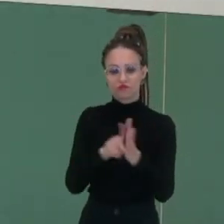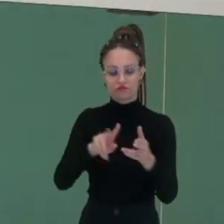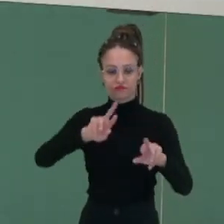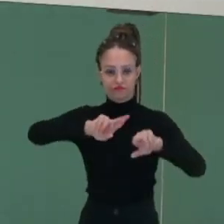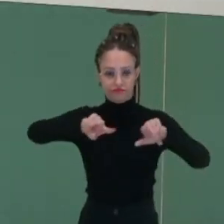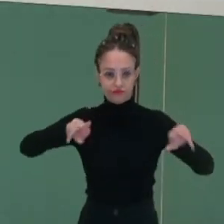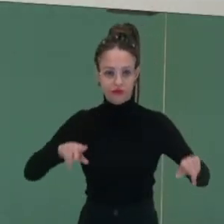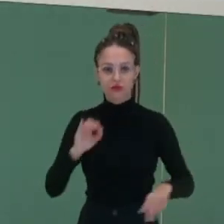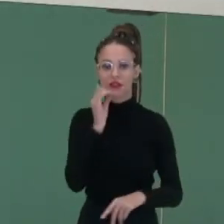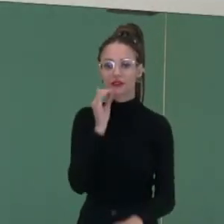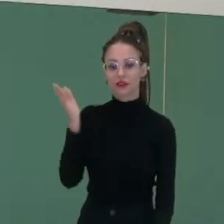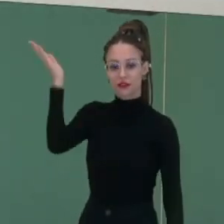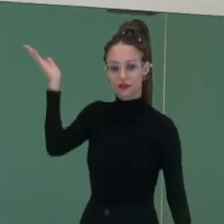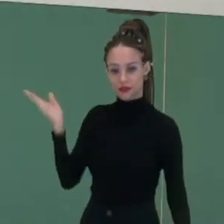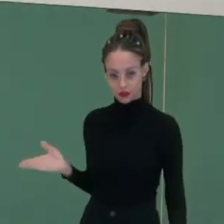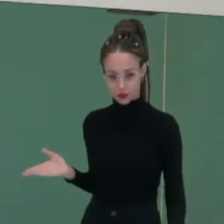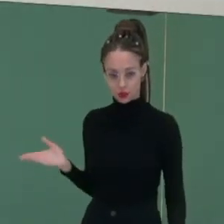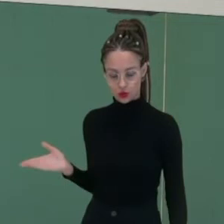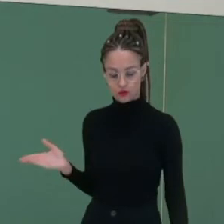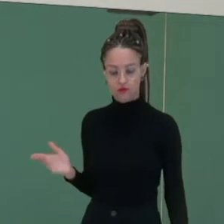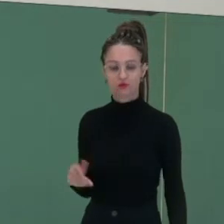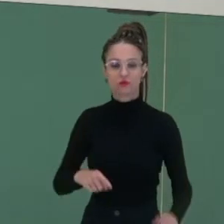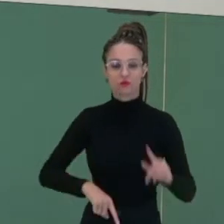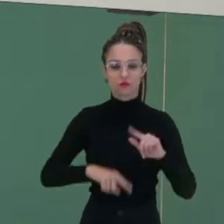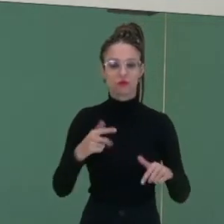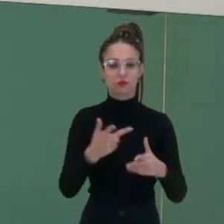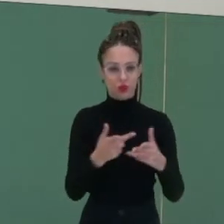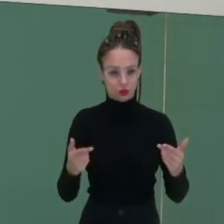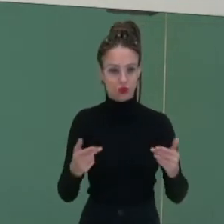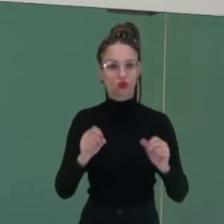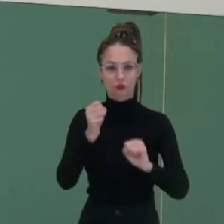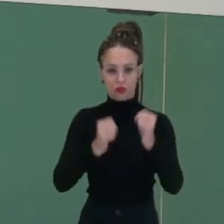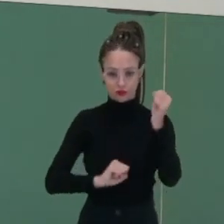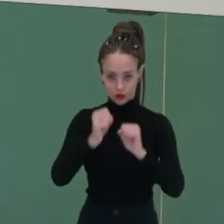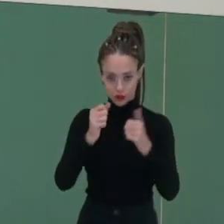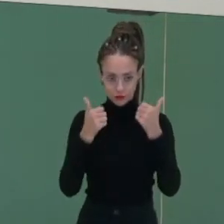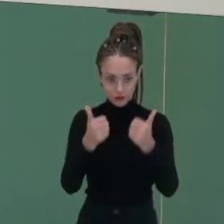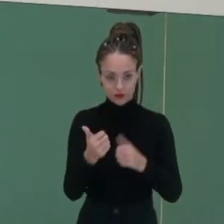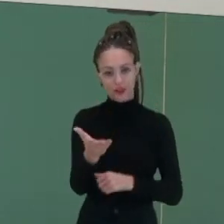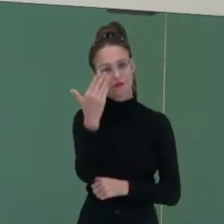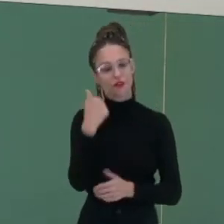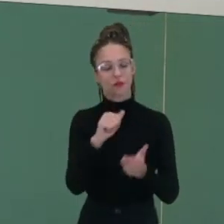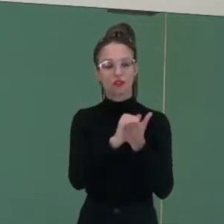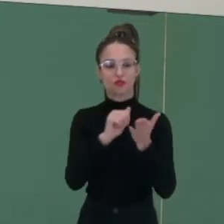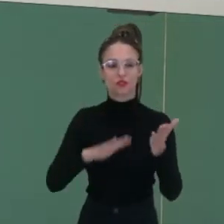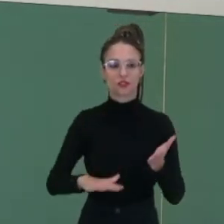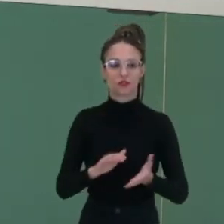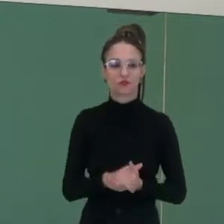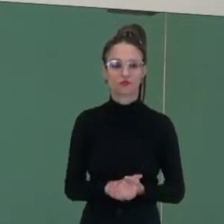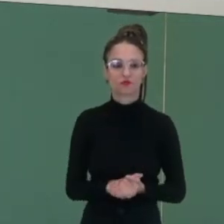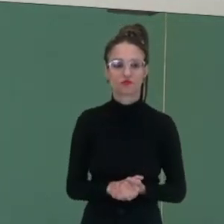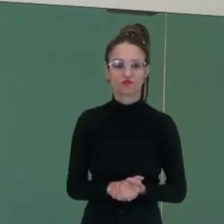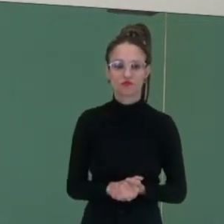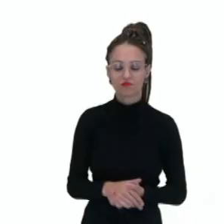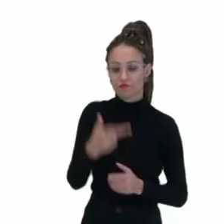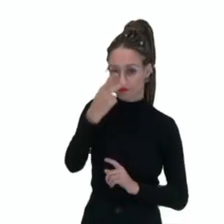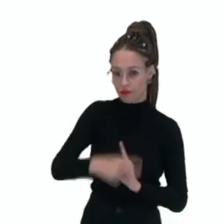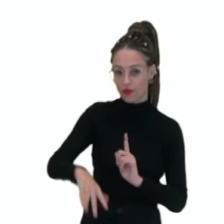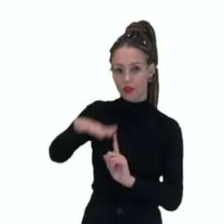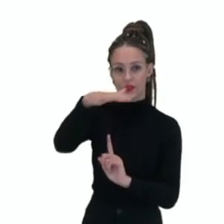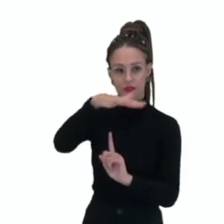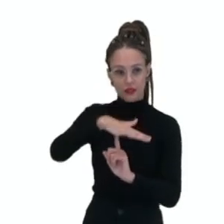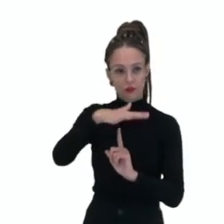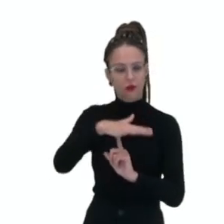exemplos de produtos manufaturados, beleza? Vamos a essa atividade? O estado do Paraná